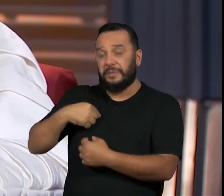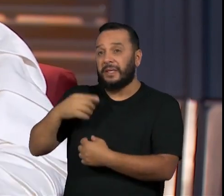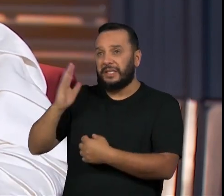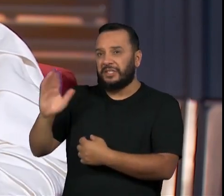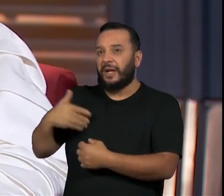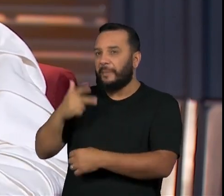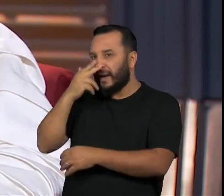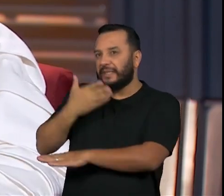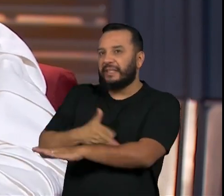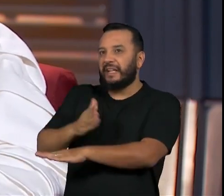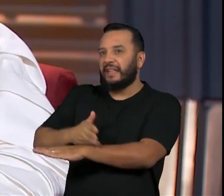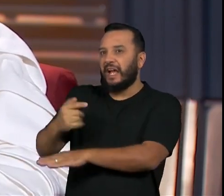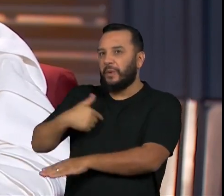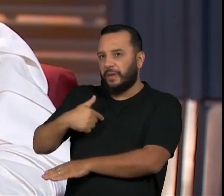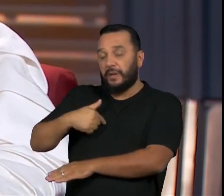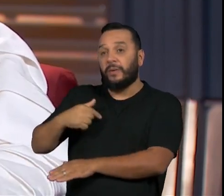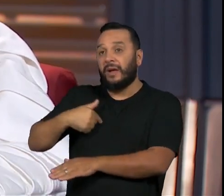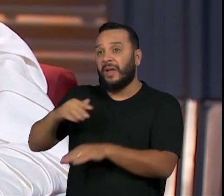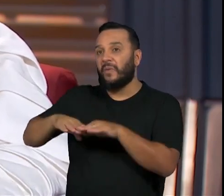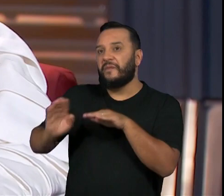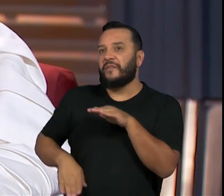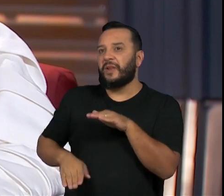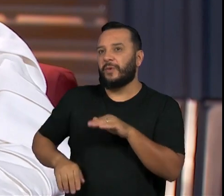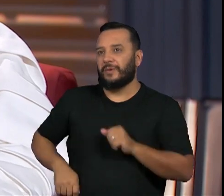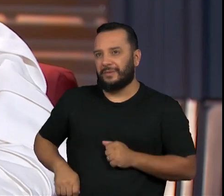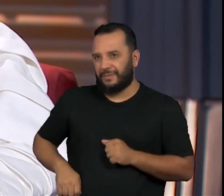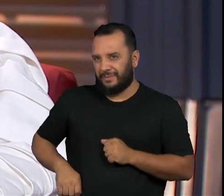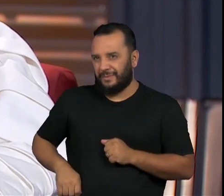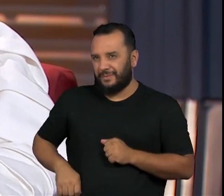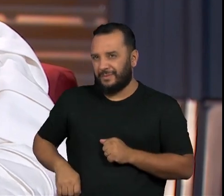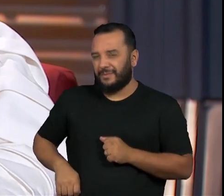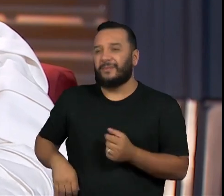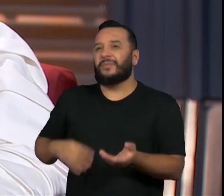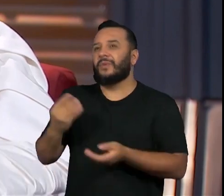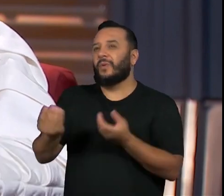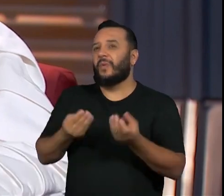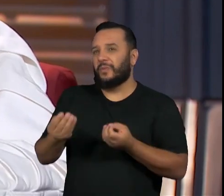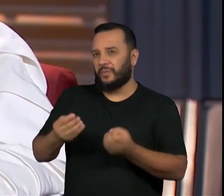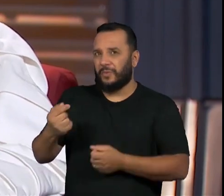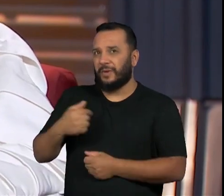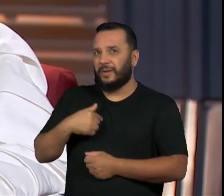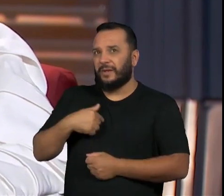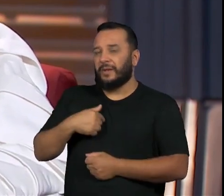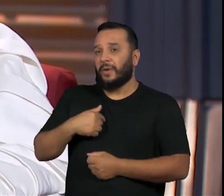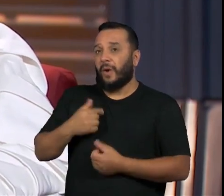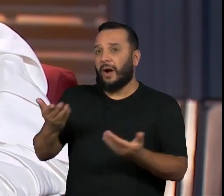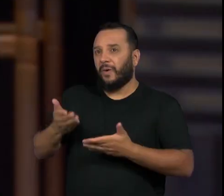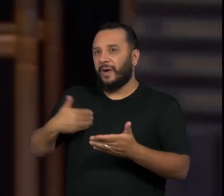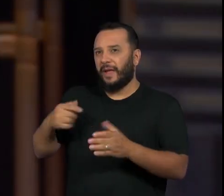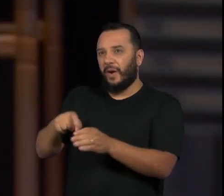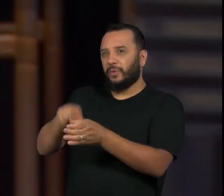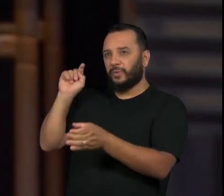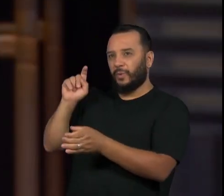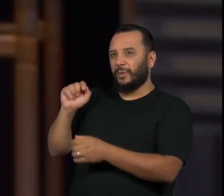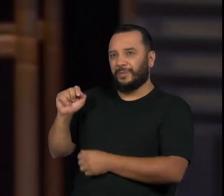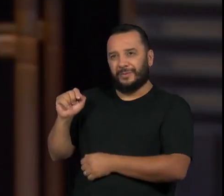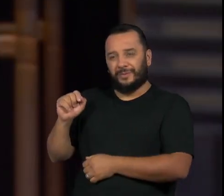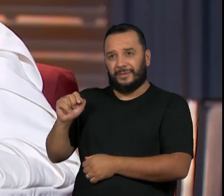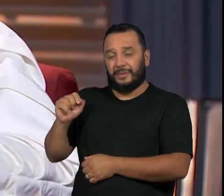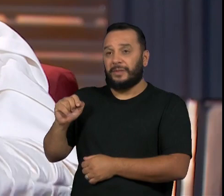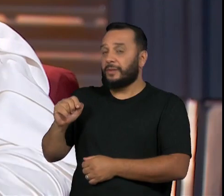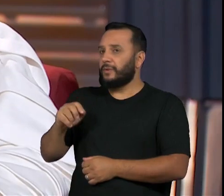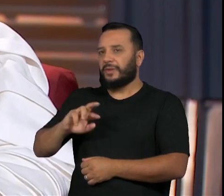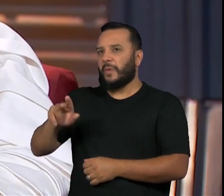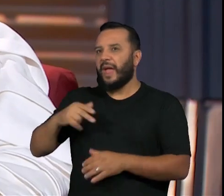para que eu me visse como inferior, que interesse se tem para que eu me veja como pessoa autônoma? Isso. Eu não estou falando como